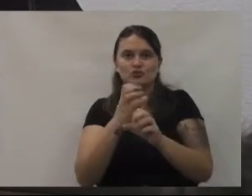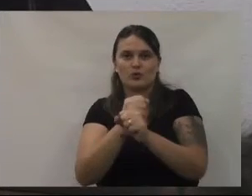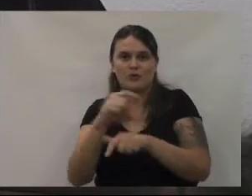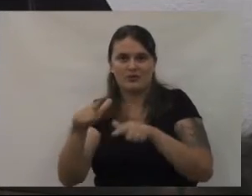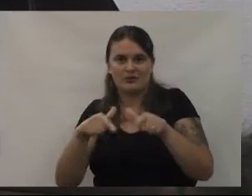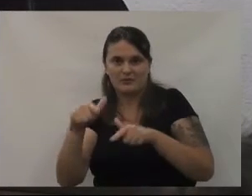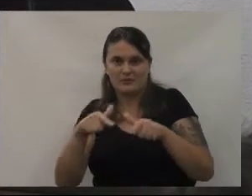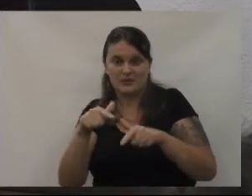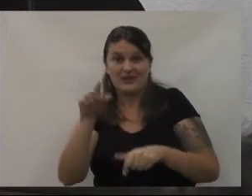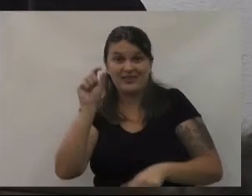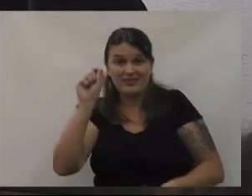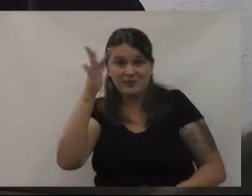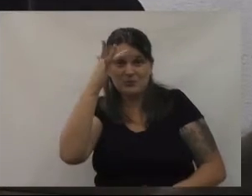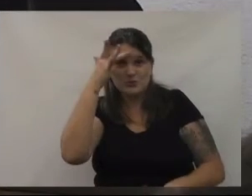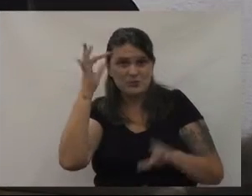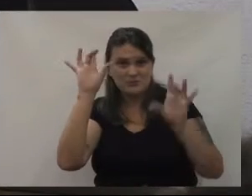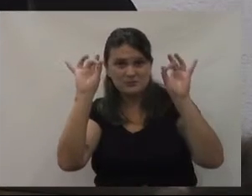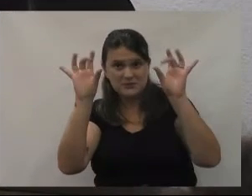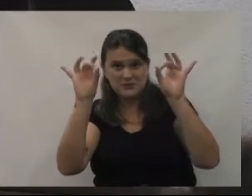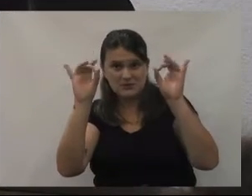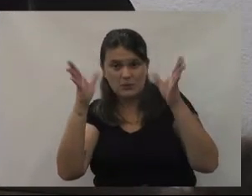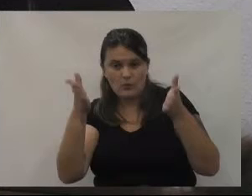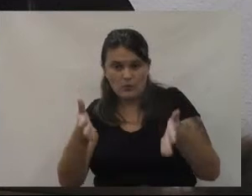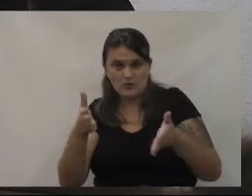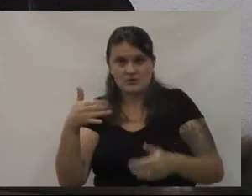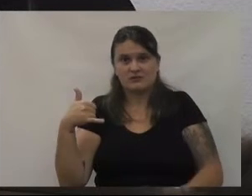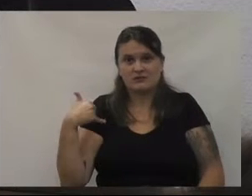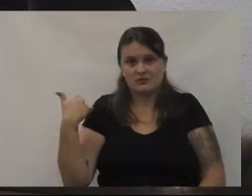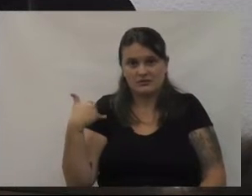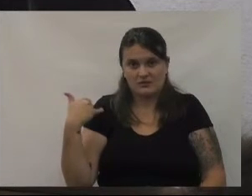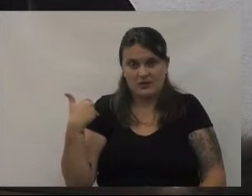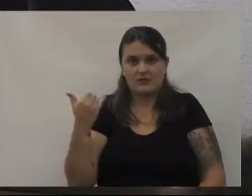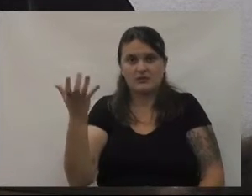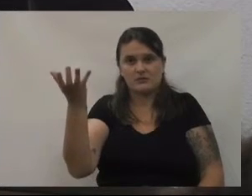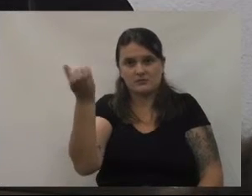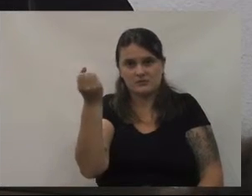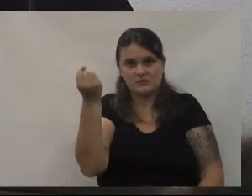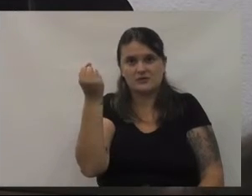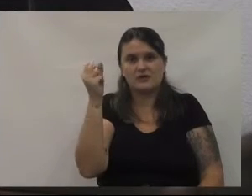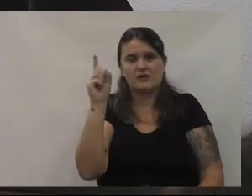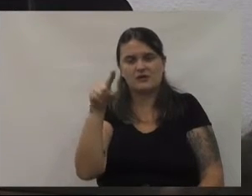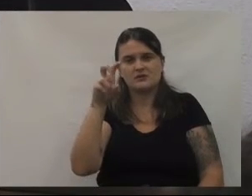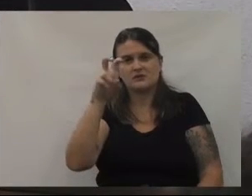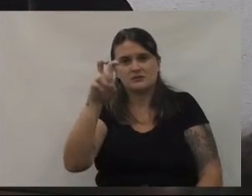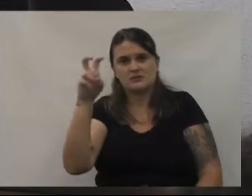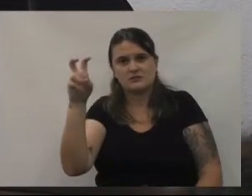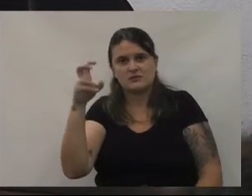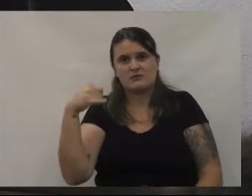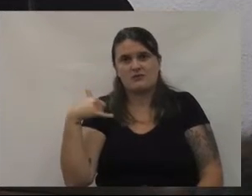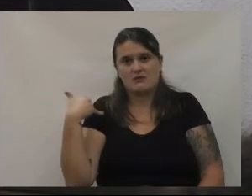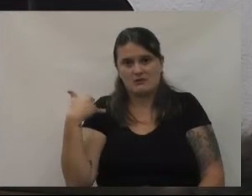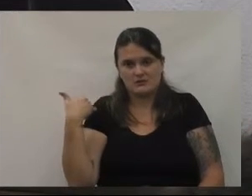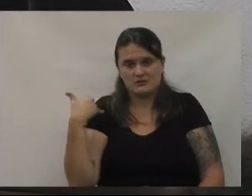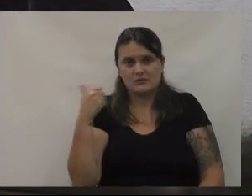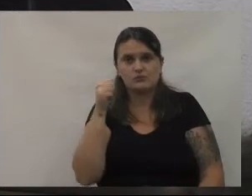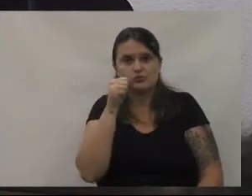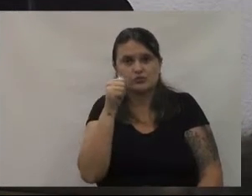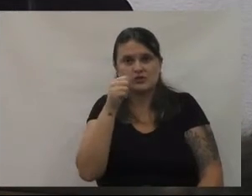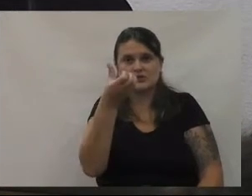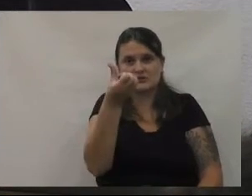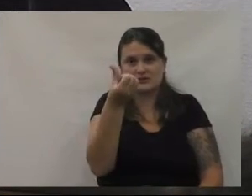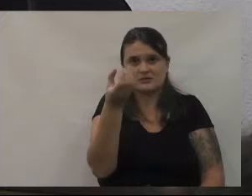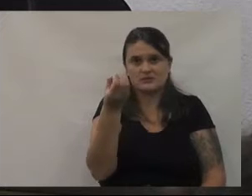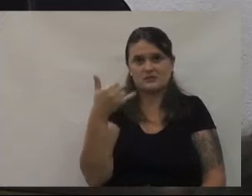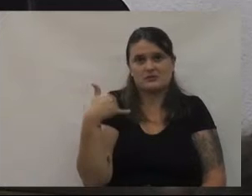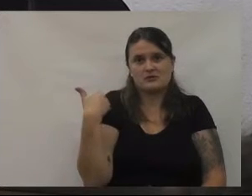contribuinte, o segurado especial também, que hoje a idade dele para aposentadoria seria 55 anos mulheres e